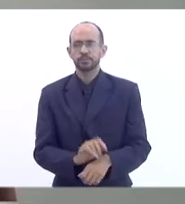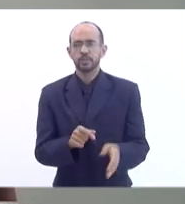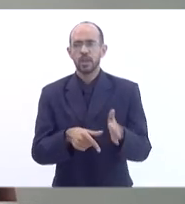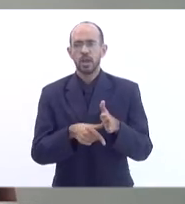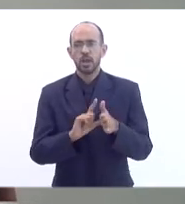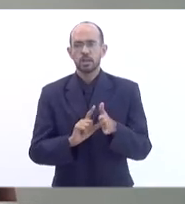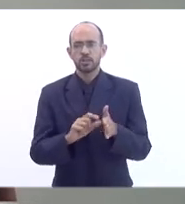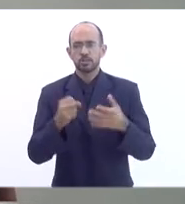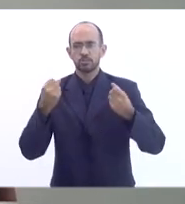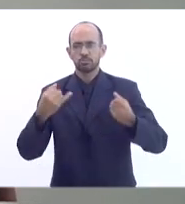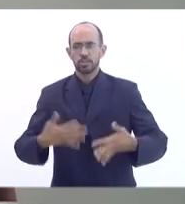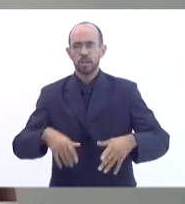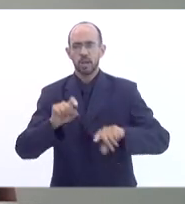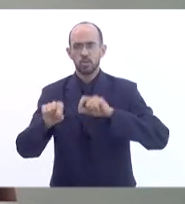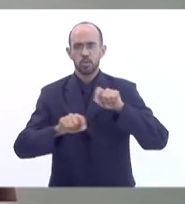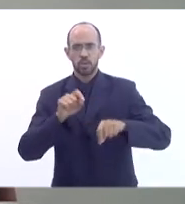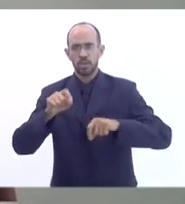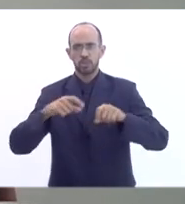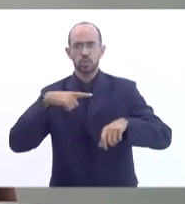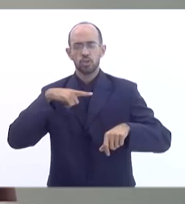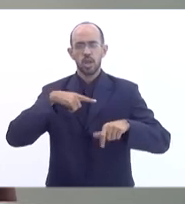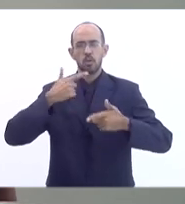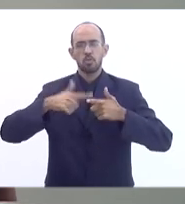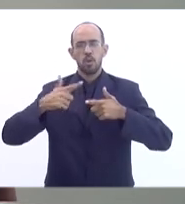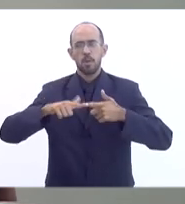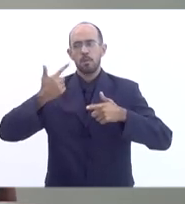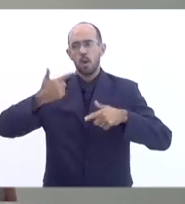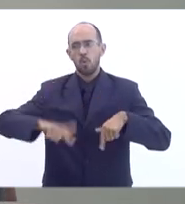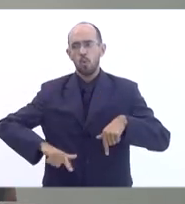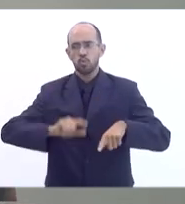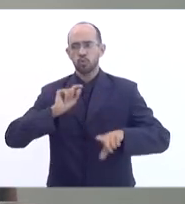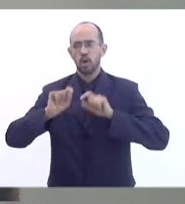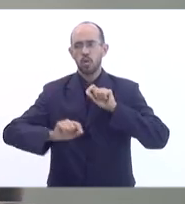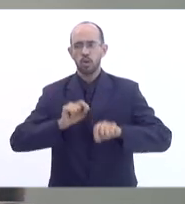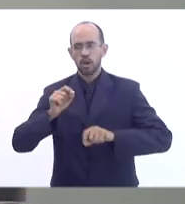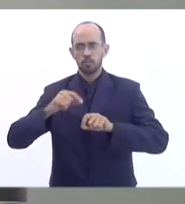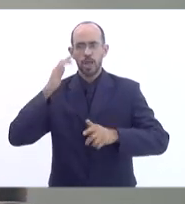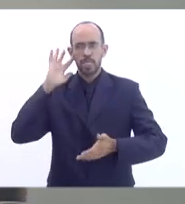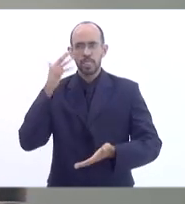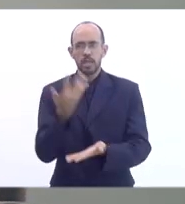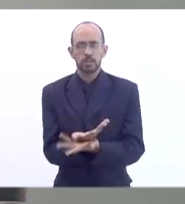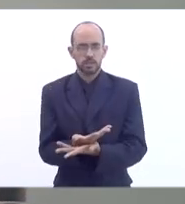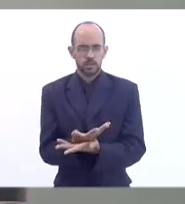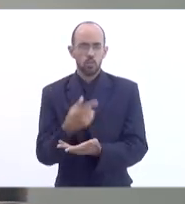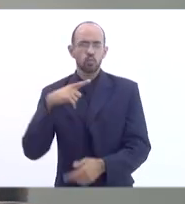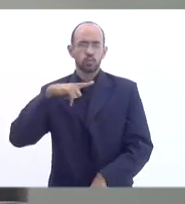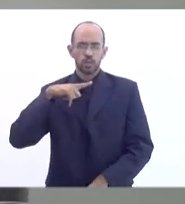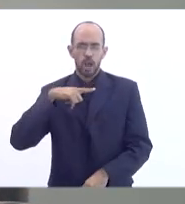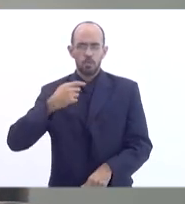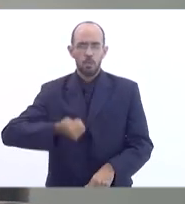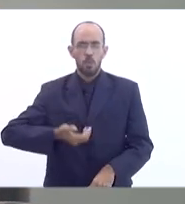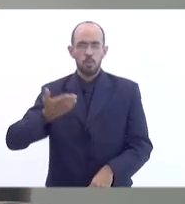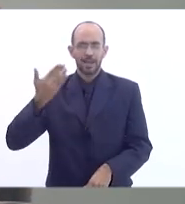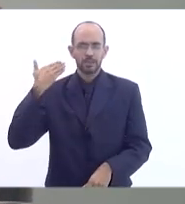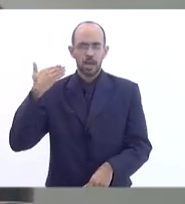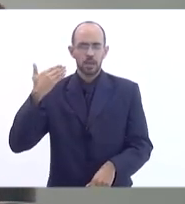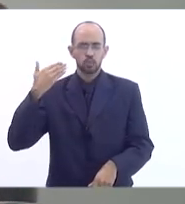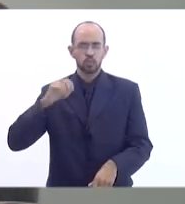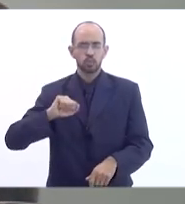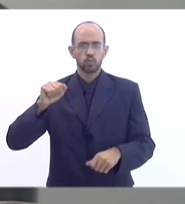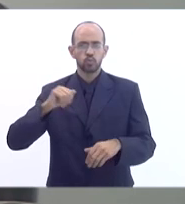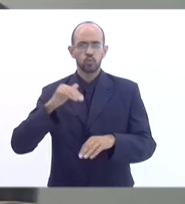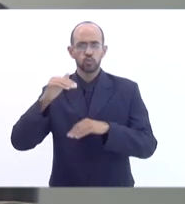casos a gente também de barra no outro problema a uma a uma decisão recente do Supremo Tribunal